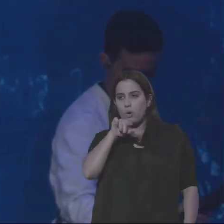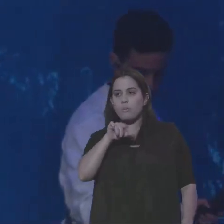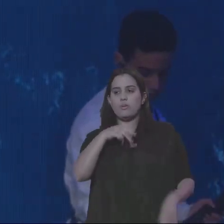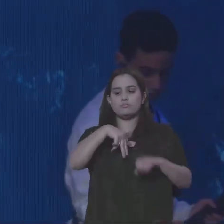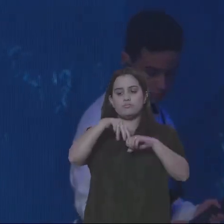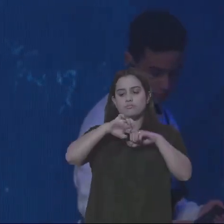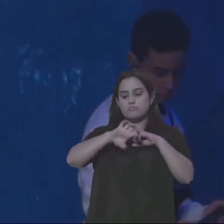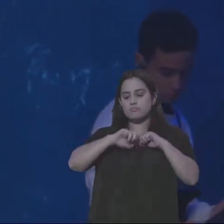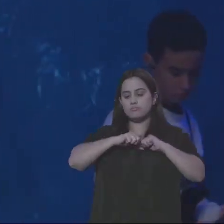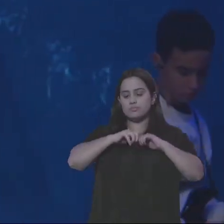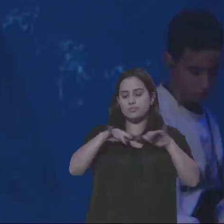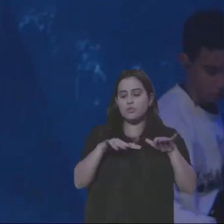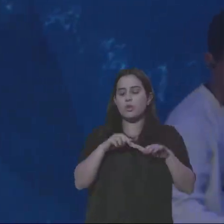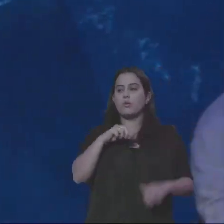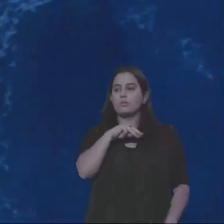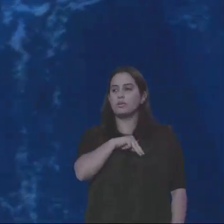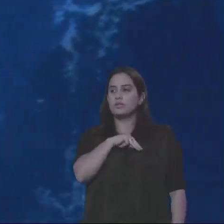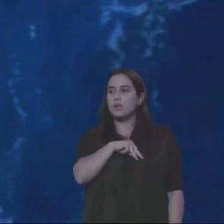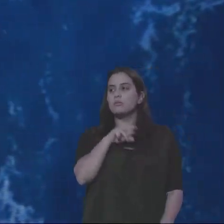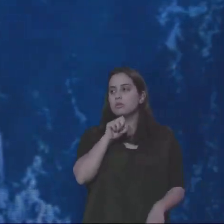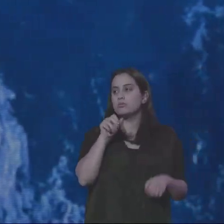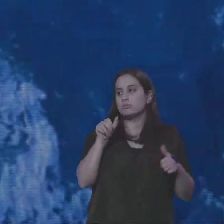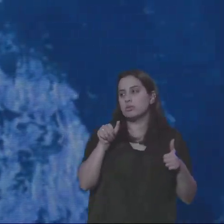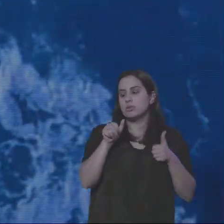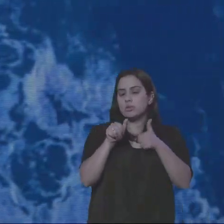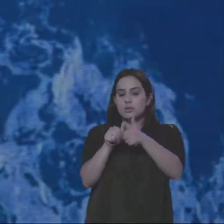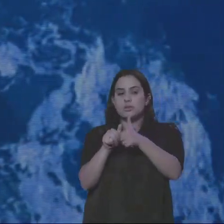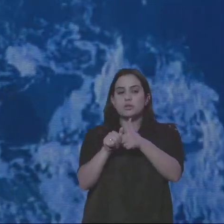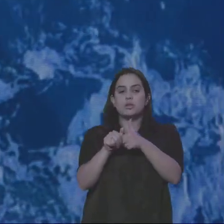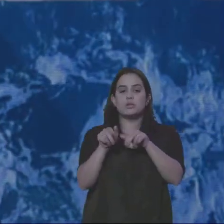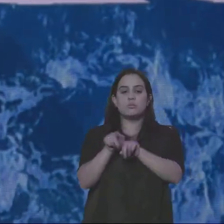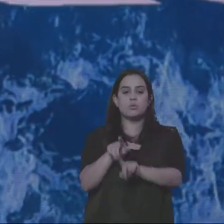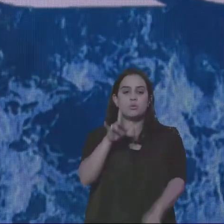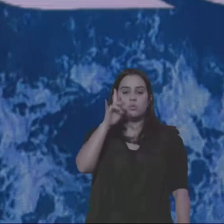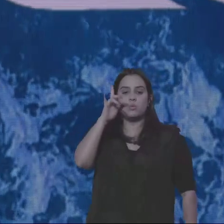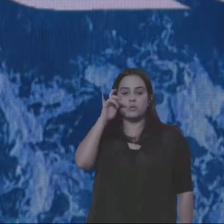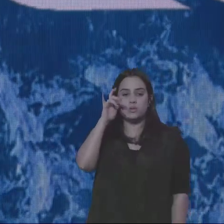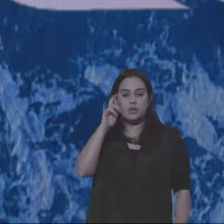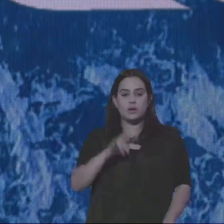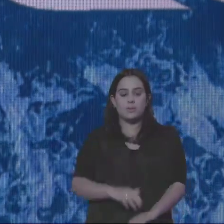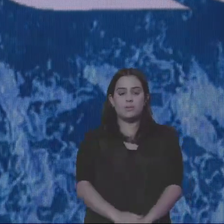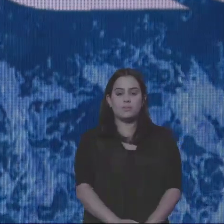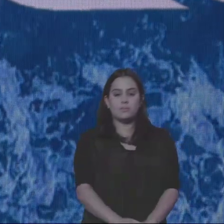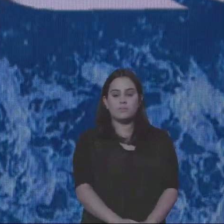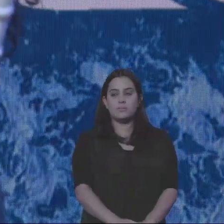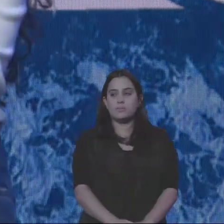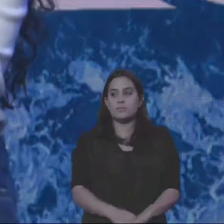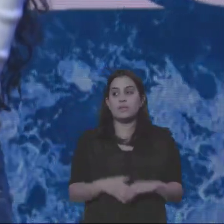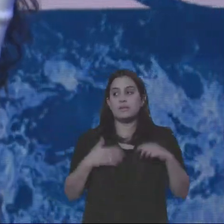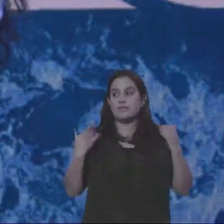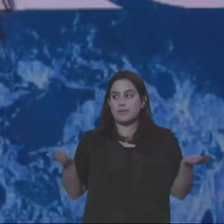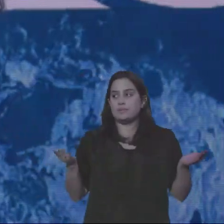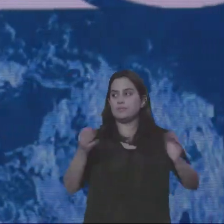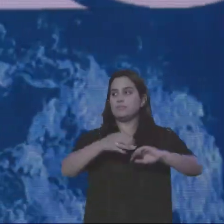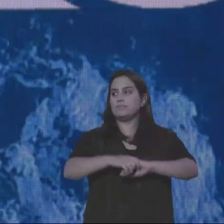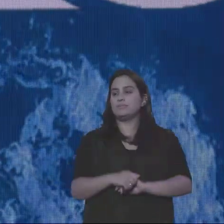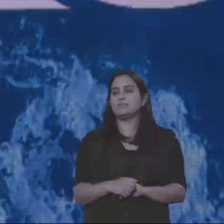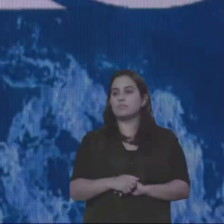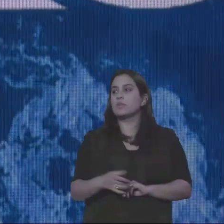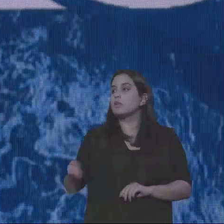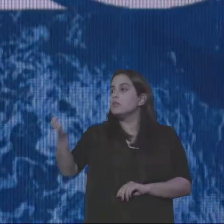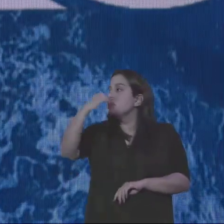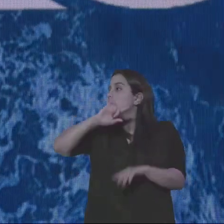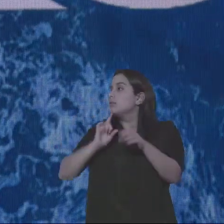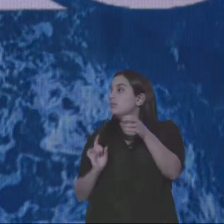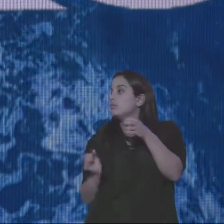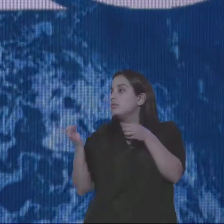@OneFlowMinistério, siga a gente lá, tá? O Arts também tem o Instagram, né? Enfim, quando vocês estão voltando pro